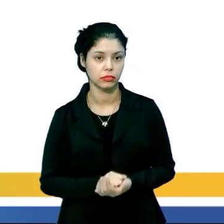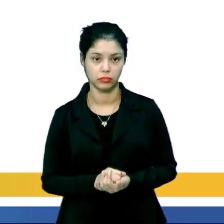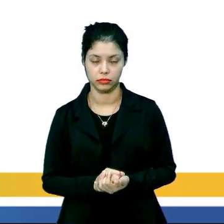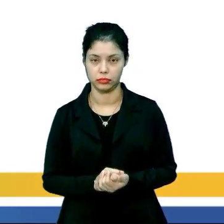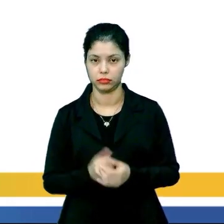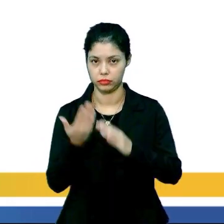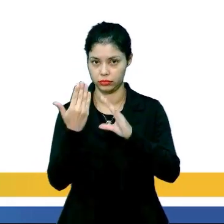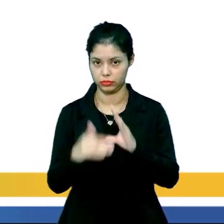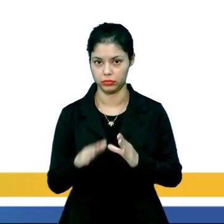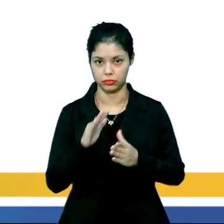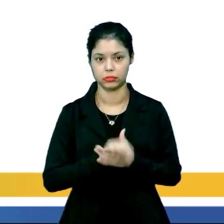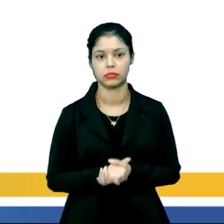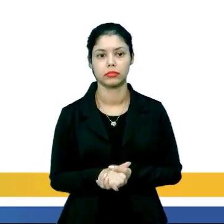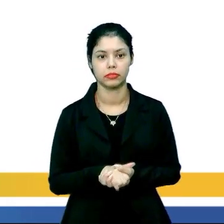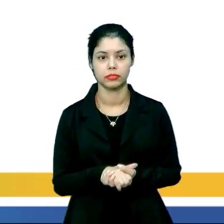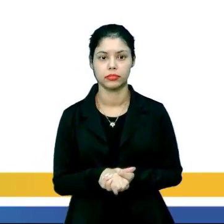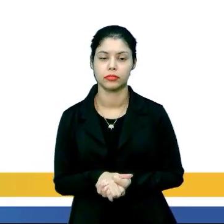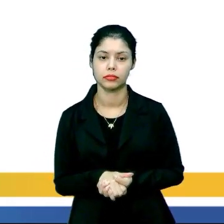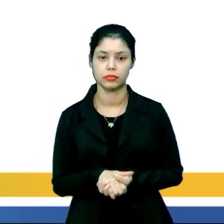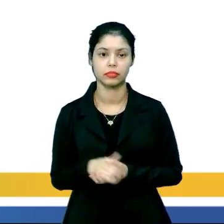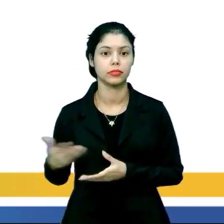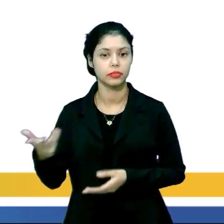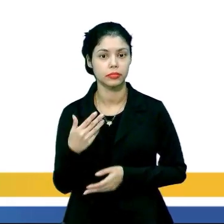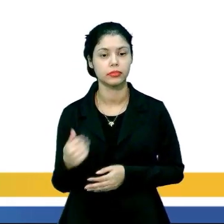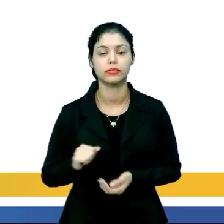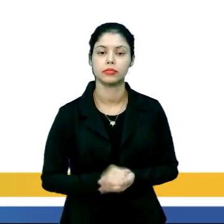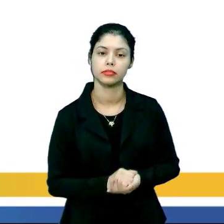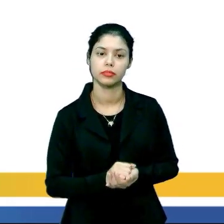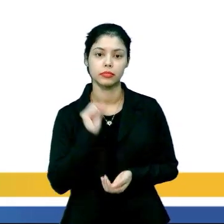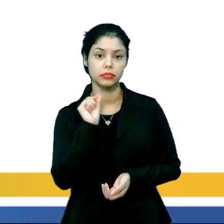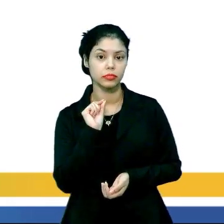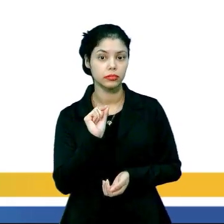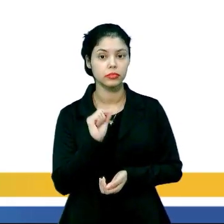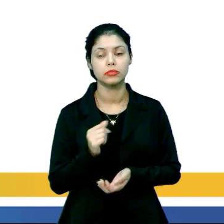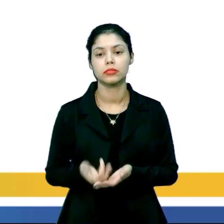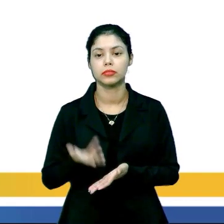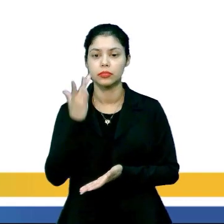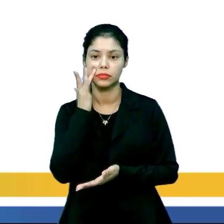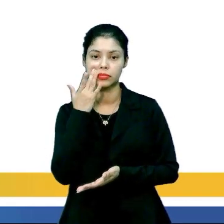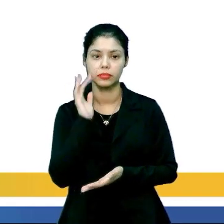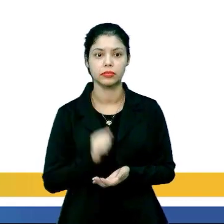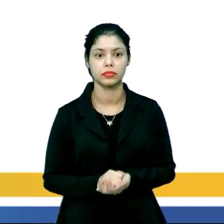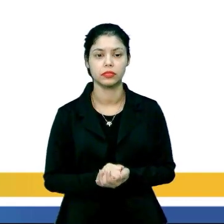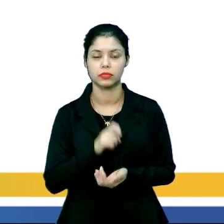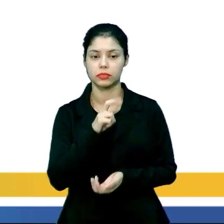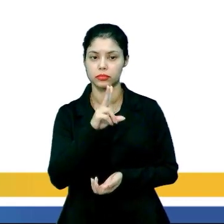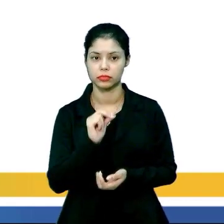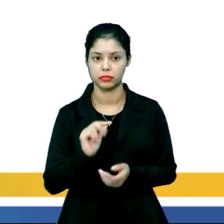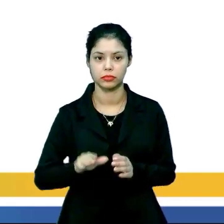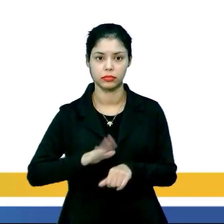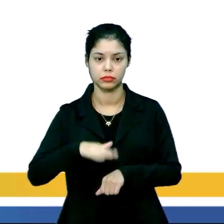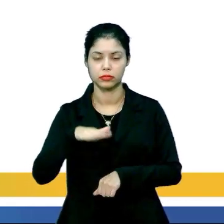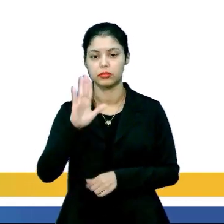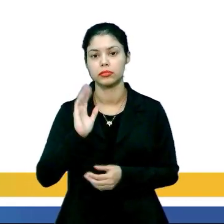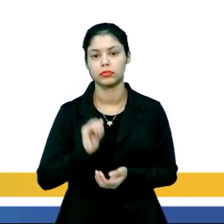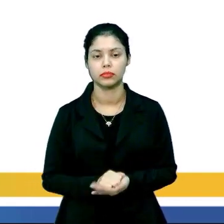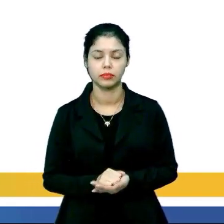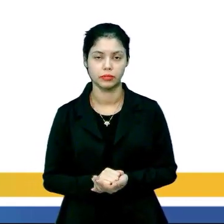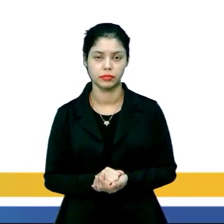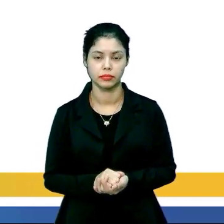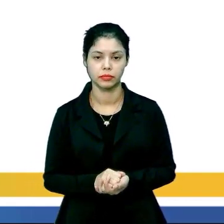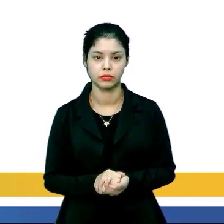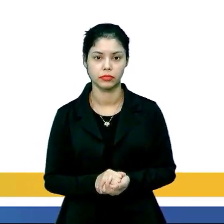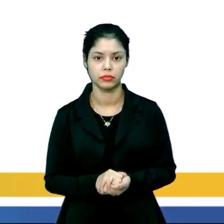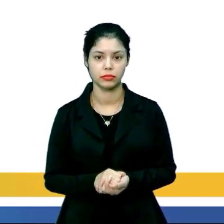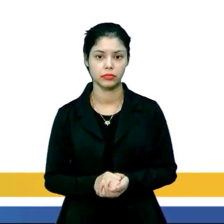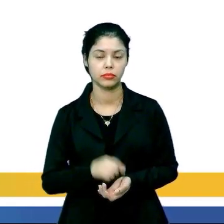no enunciado. No pacote básico, a proporção de moedas de ouro e gemas é que há 50 vezes mais